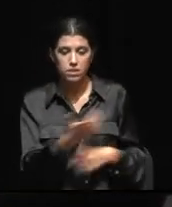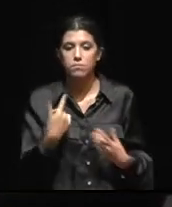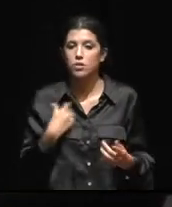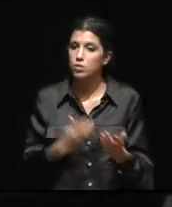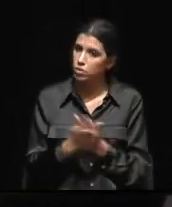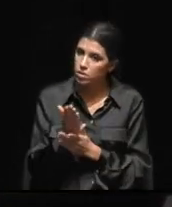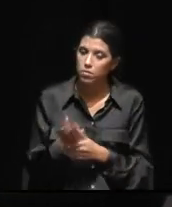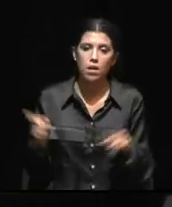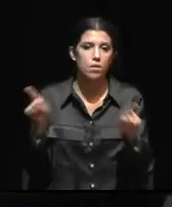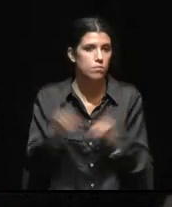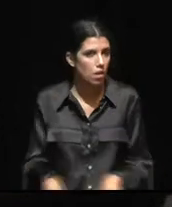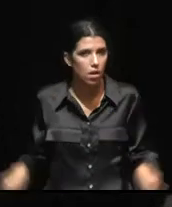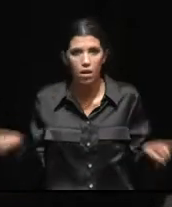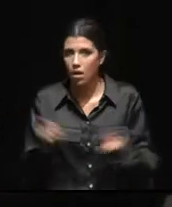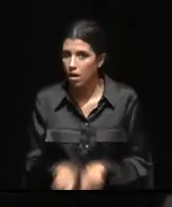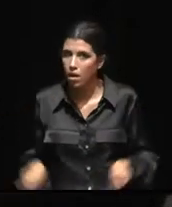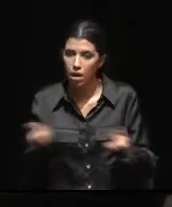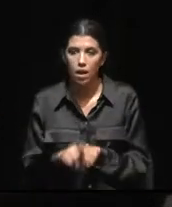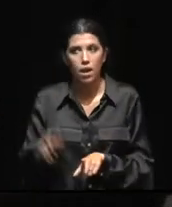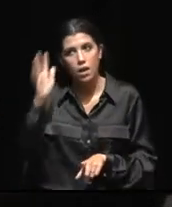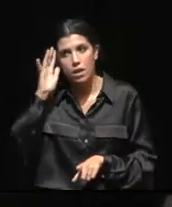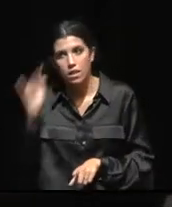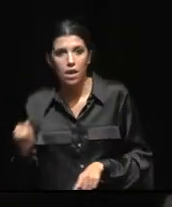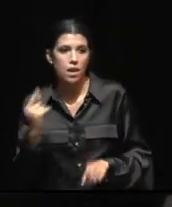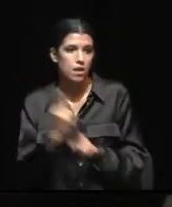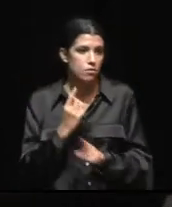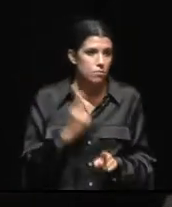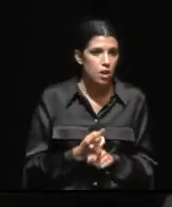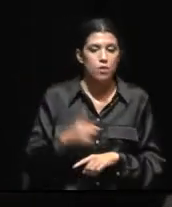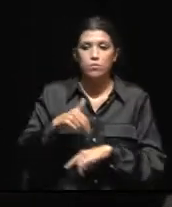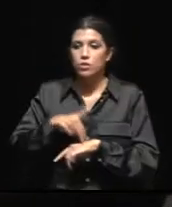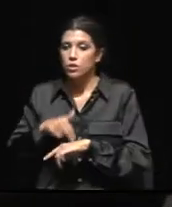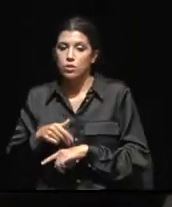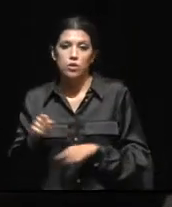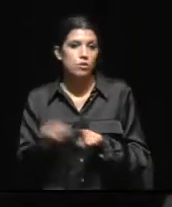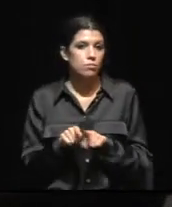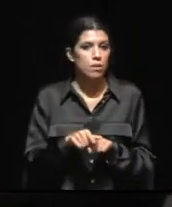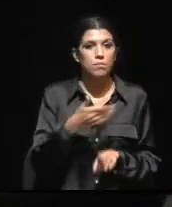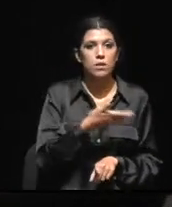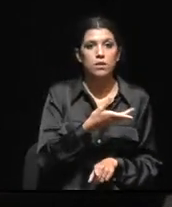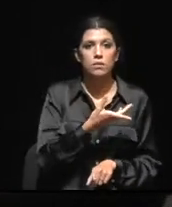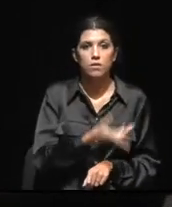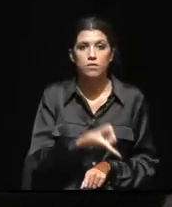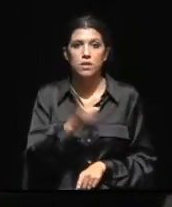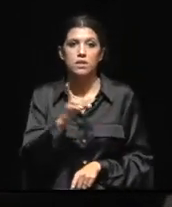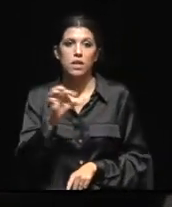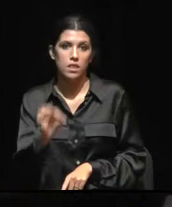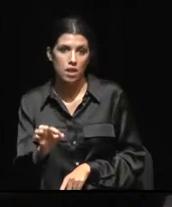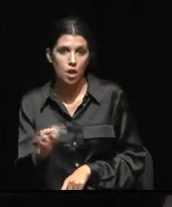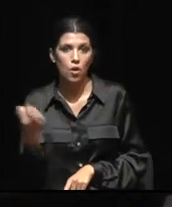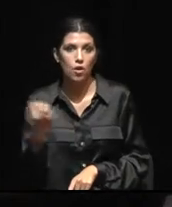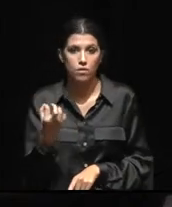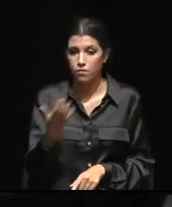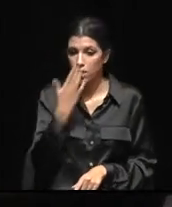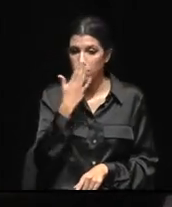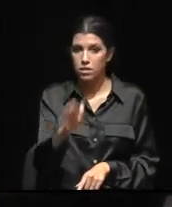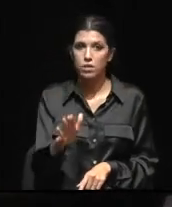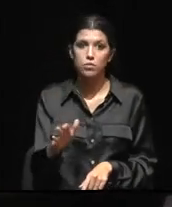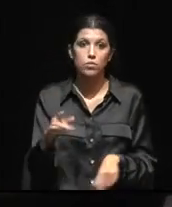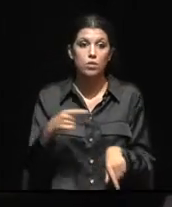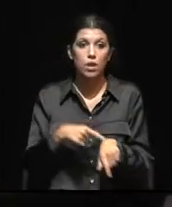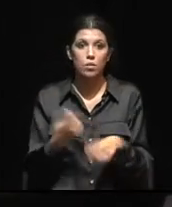mesma retórica nas mesmas nas mesmas ideias nas mesmas posições que em 1968 é um comportamento